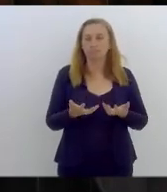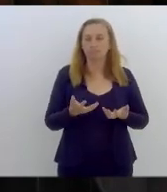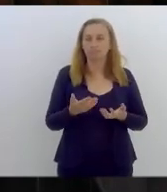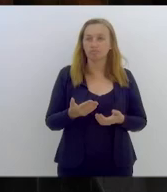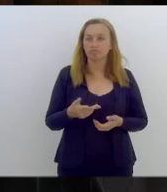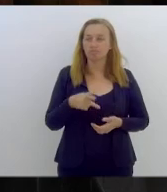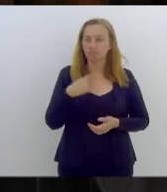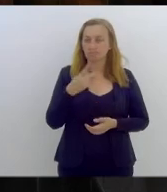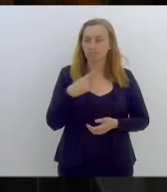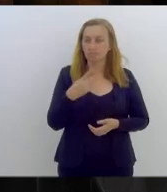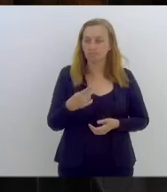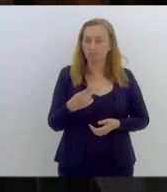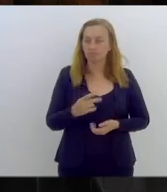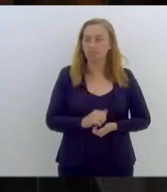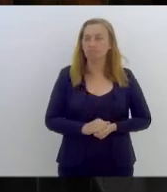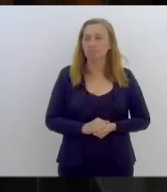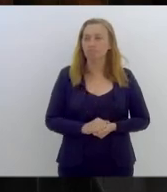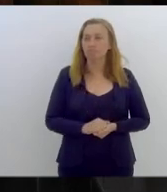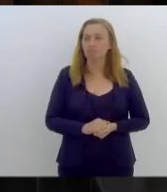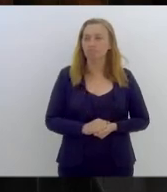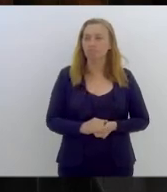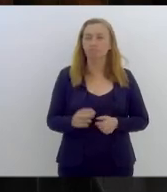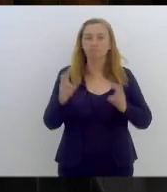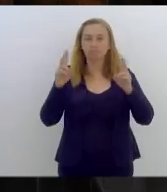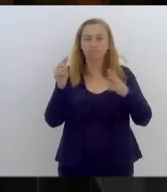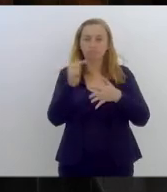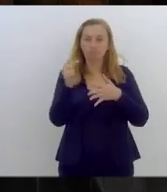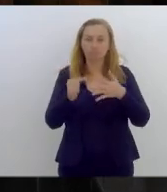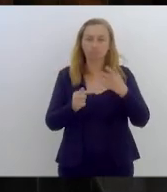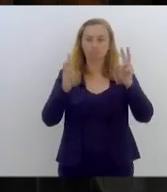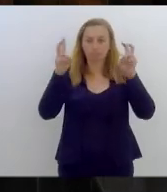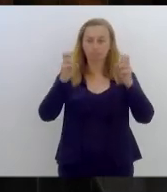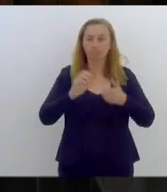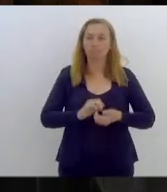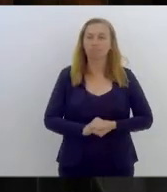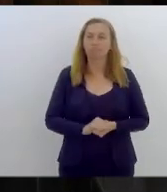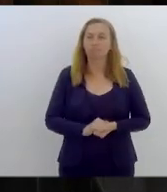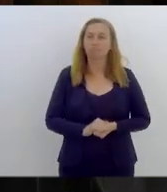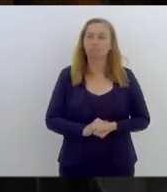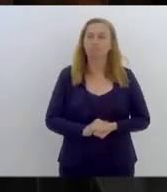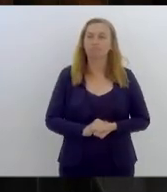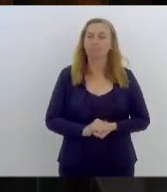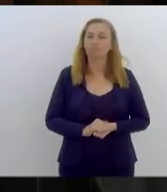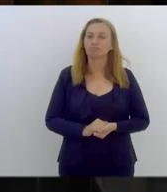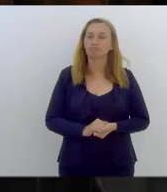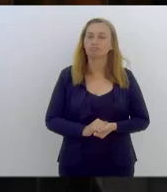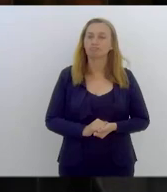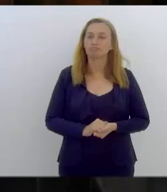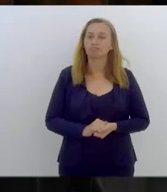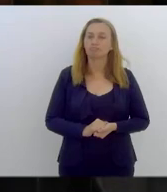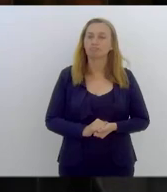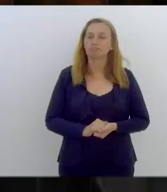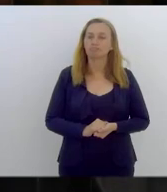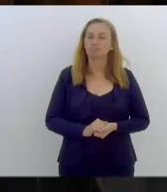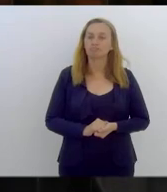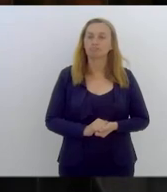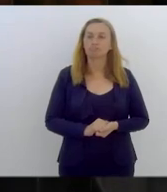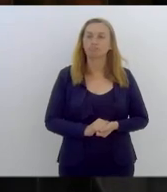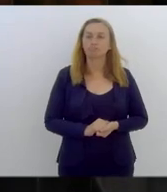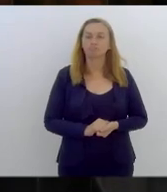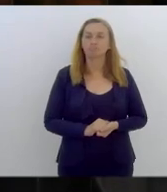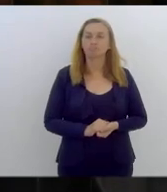menção a essas questões porque eu